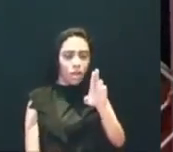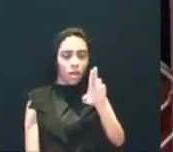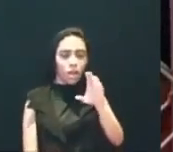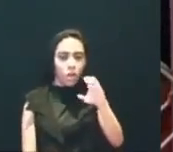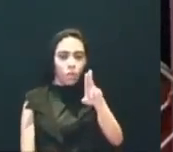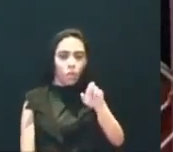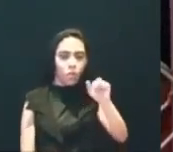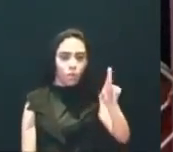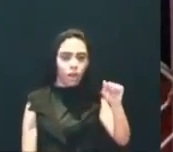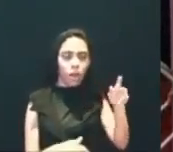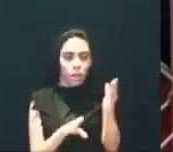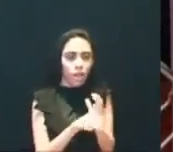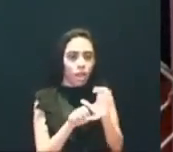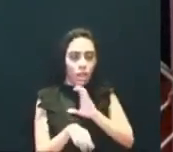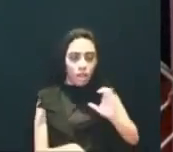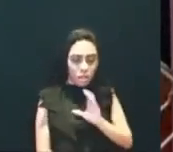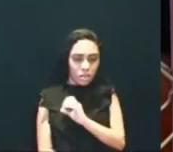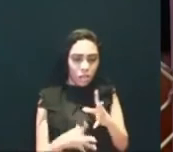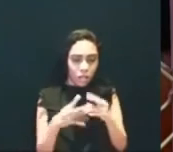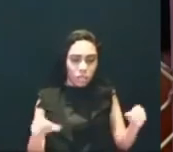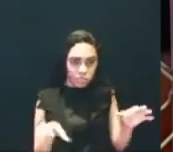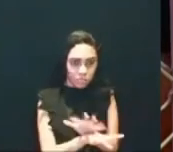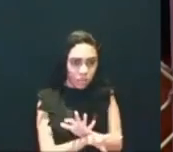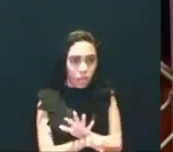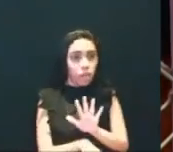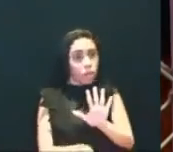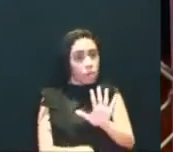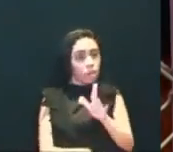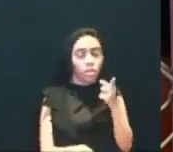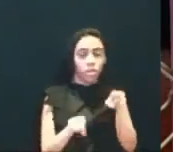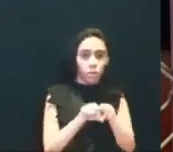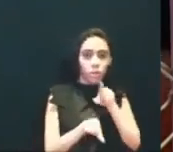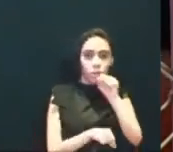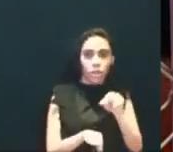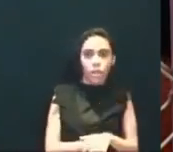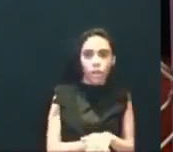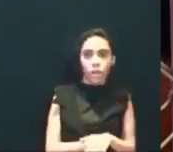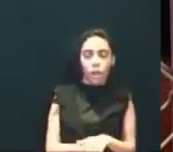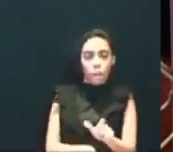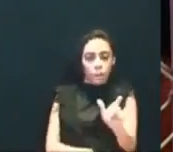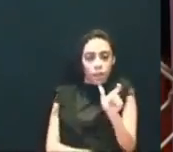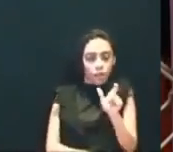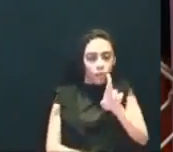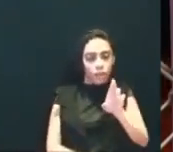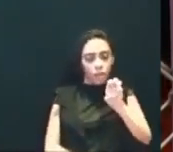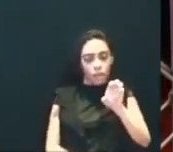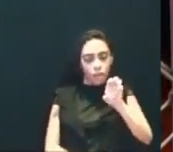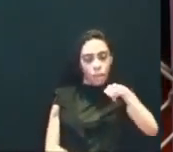trata de câncer. Muito embora, e disse também que se usa o termo remissão, né, assim?